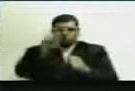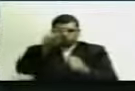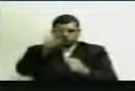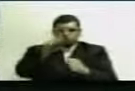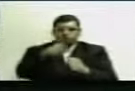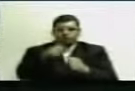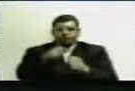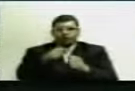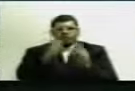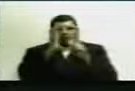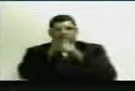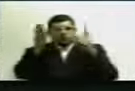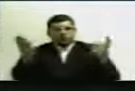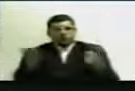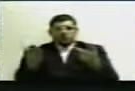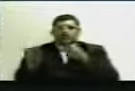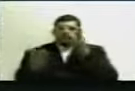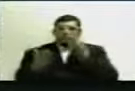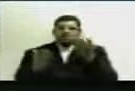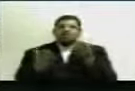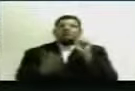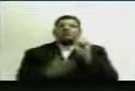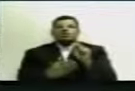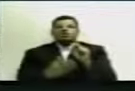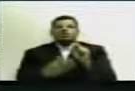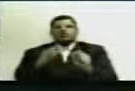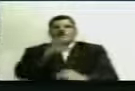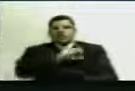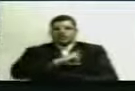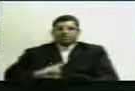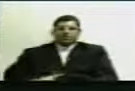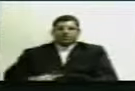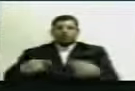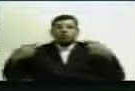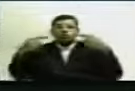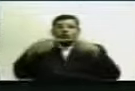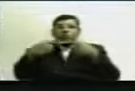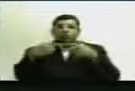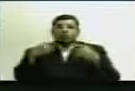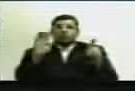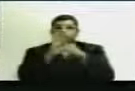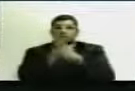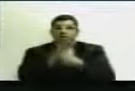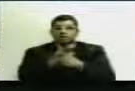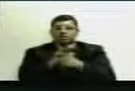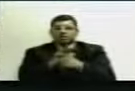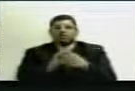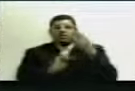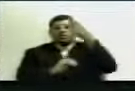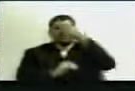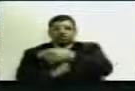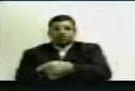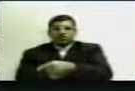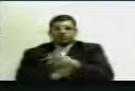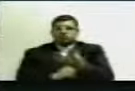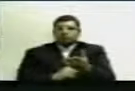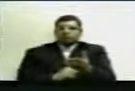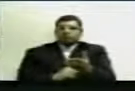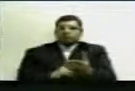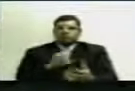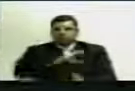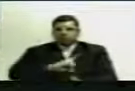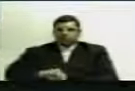Poderia a manchete do jornal A Crítica ser: deputados decidem que o próximo presidente será